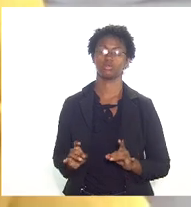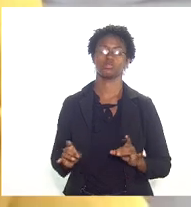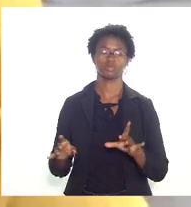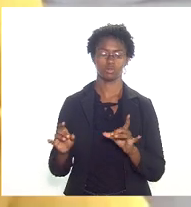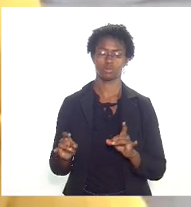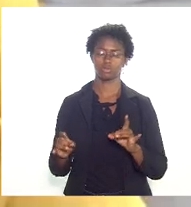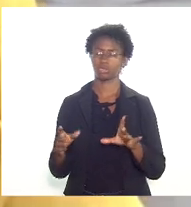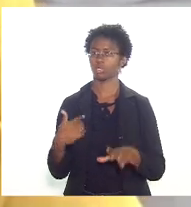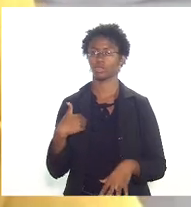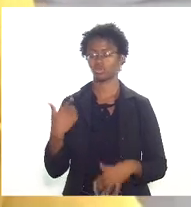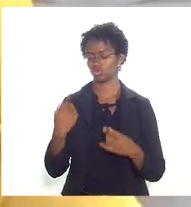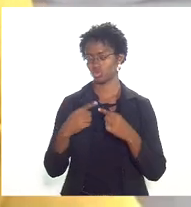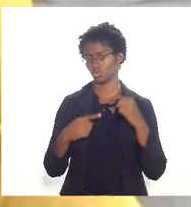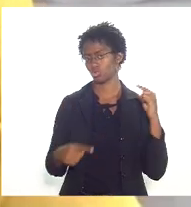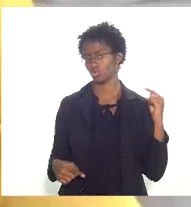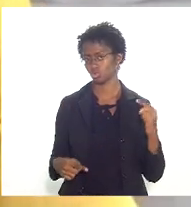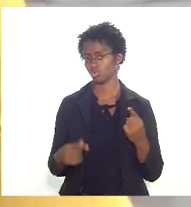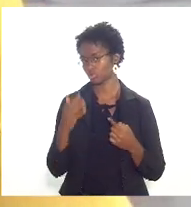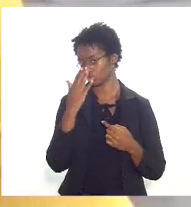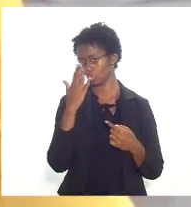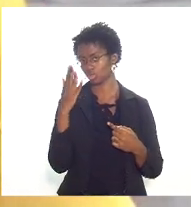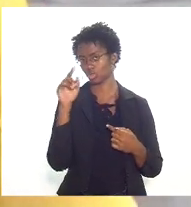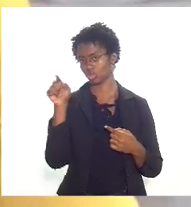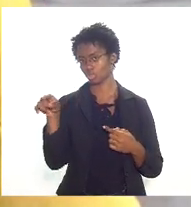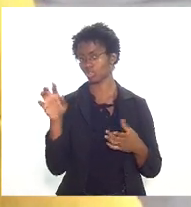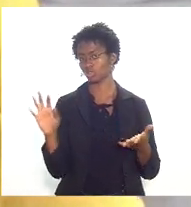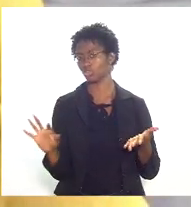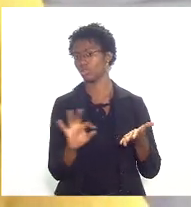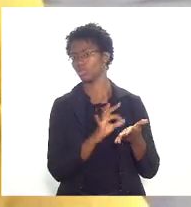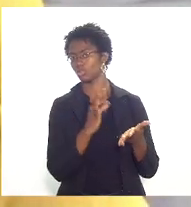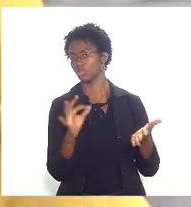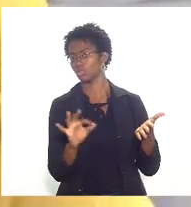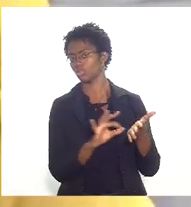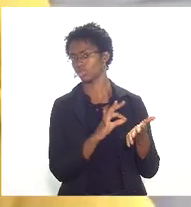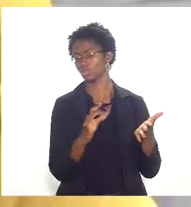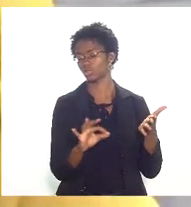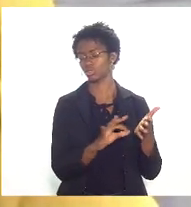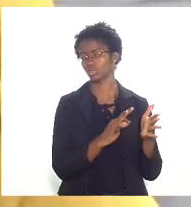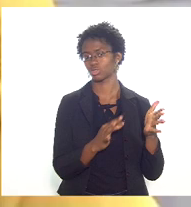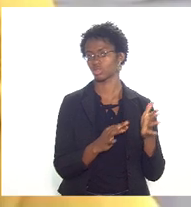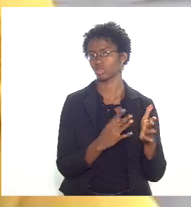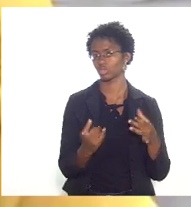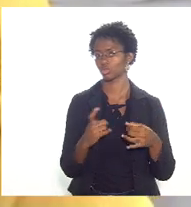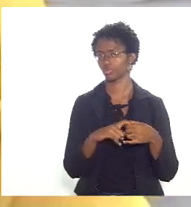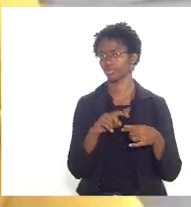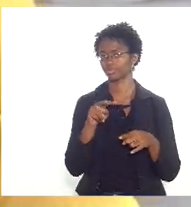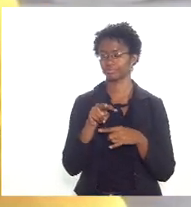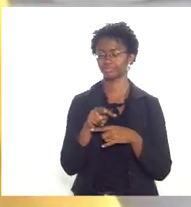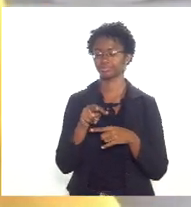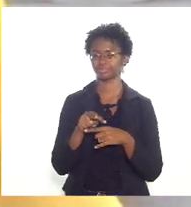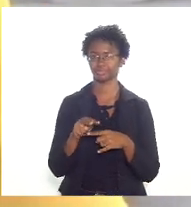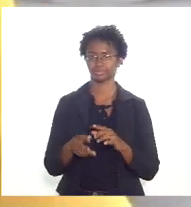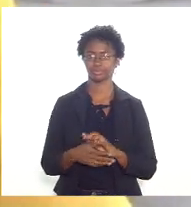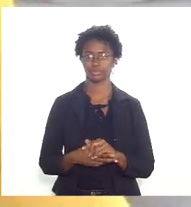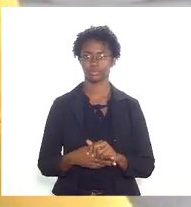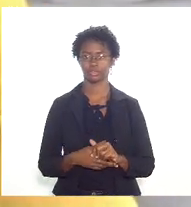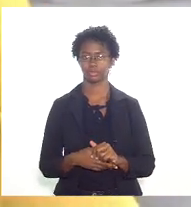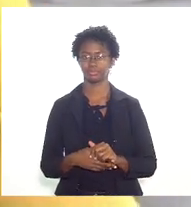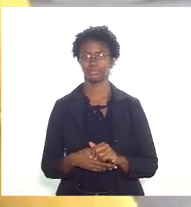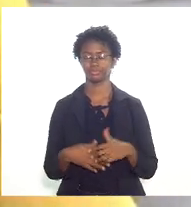privatização da Cedae diante do da assinatura do regime de recuperação fiscal o